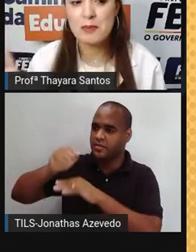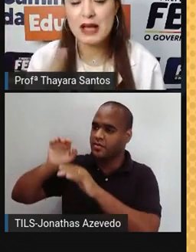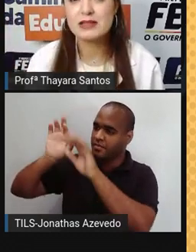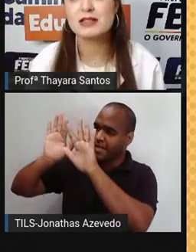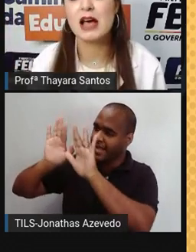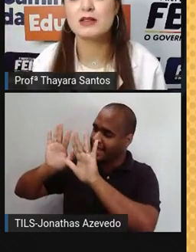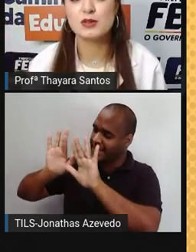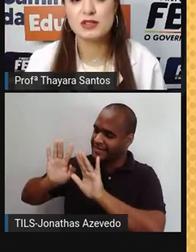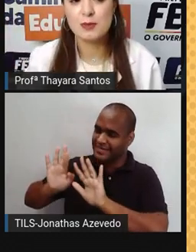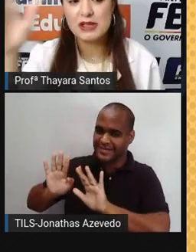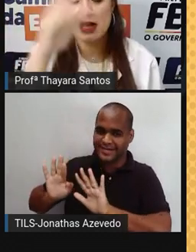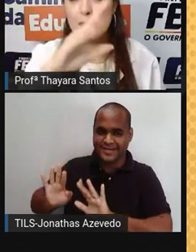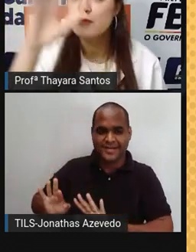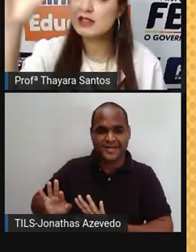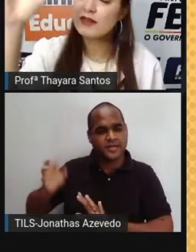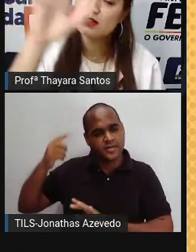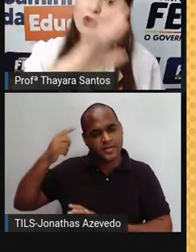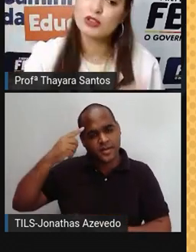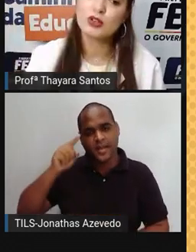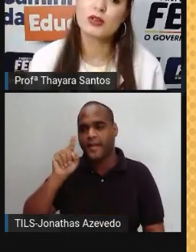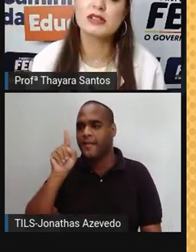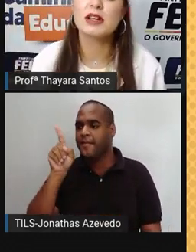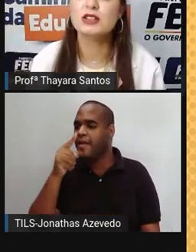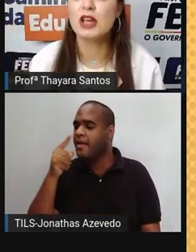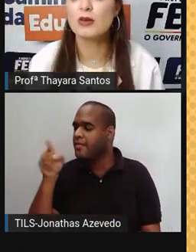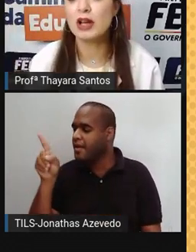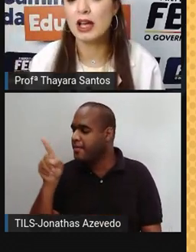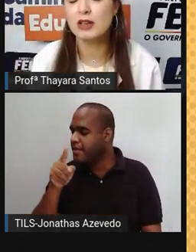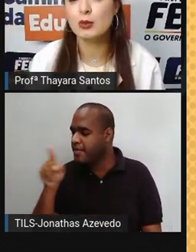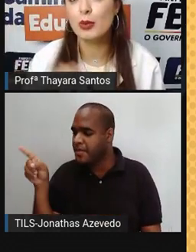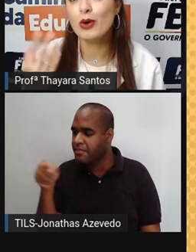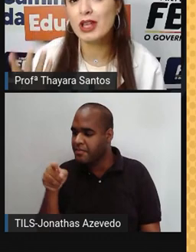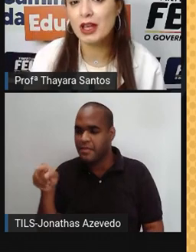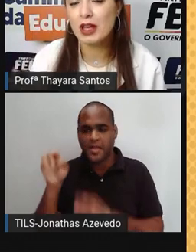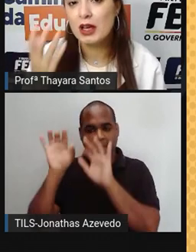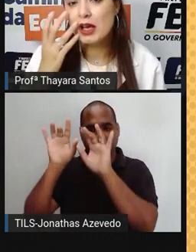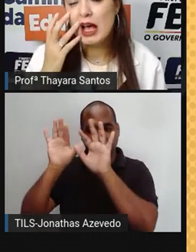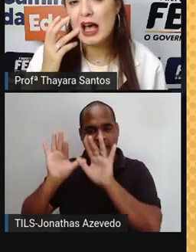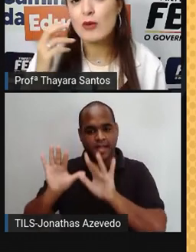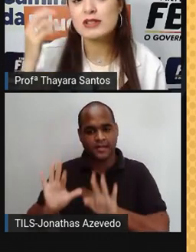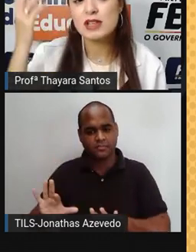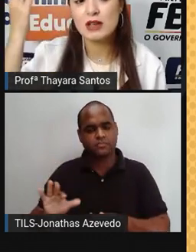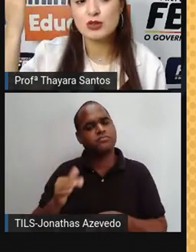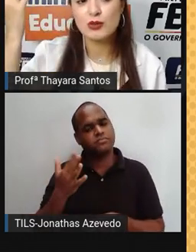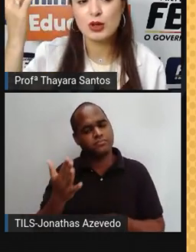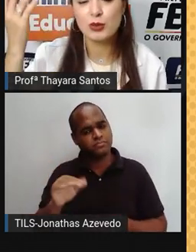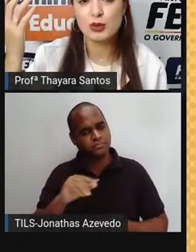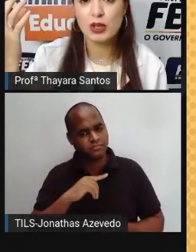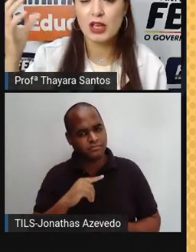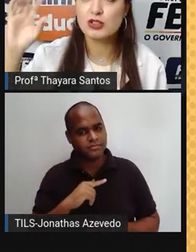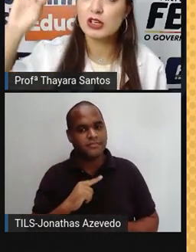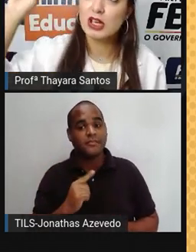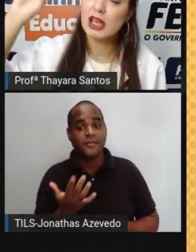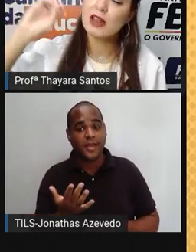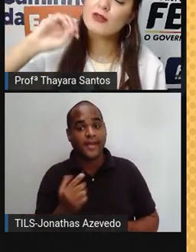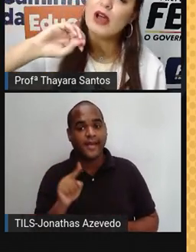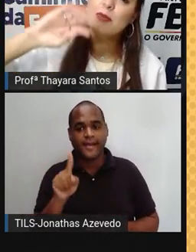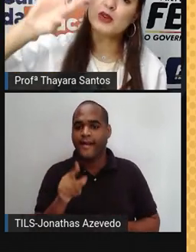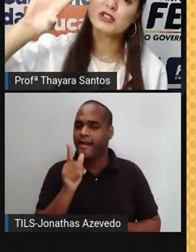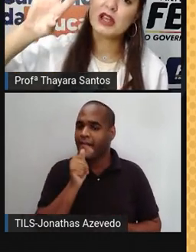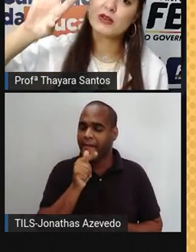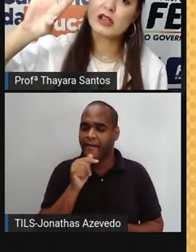tudo né meio embaçado Oi amor você vai as gotículas além de água caindo porque água site o verão muito quente